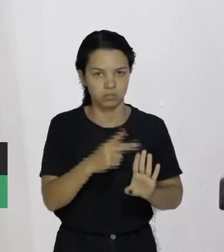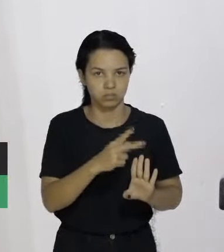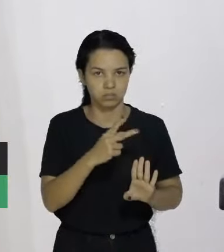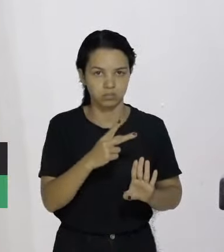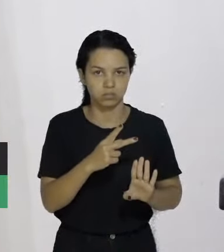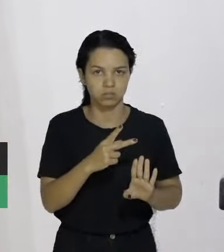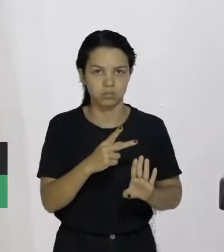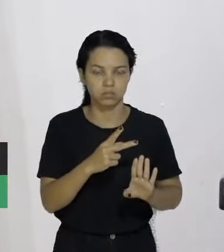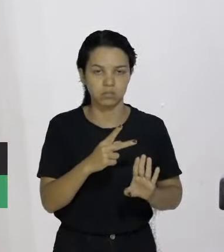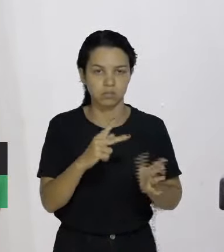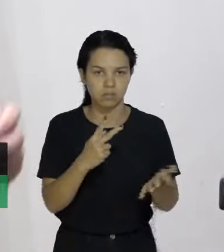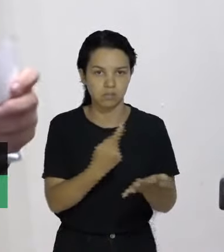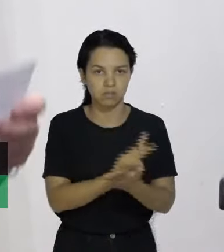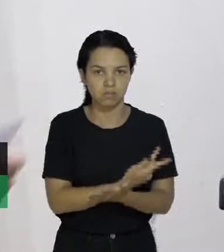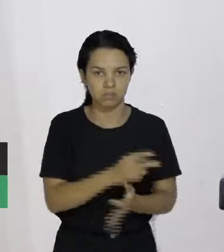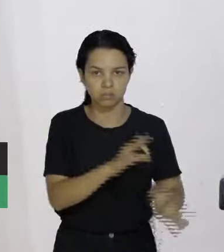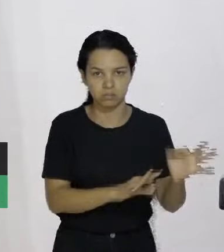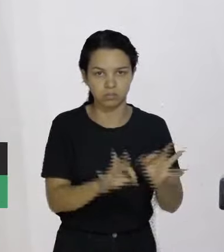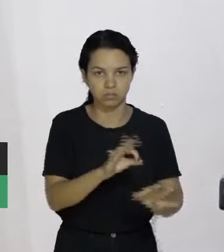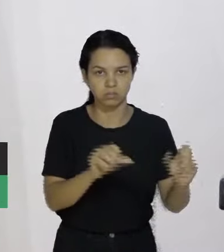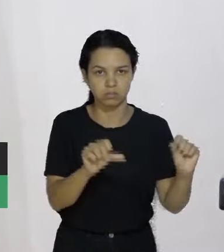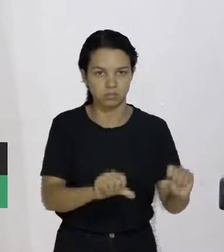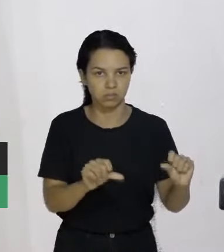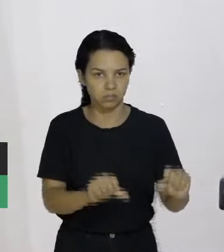mal feita no meu entendimento